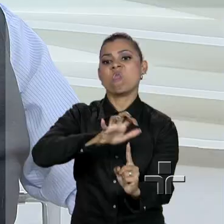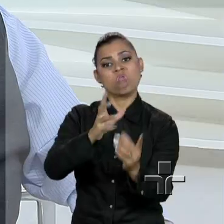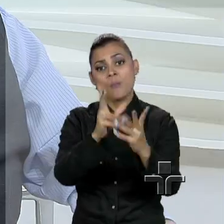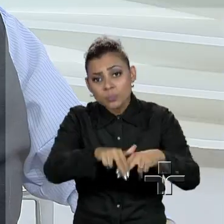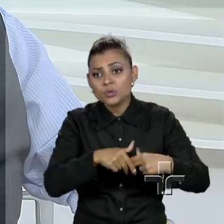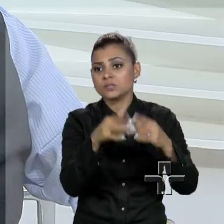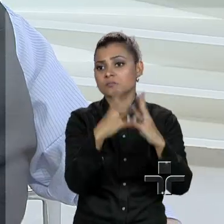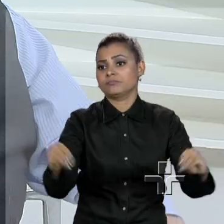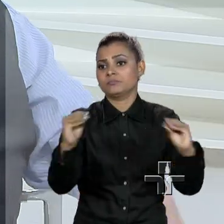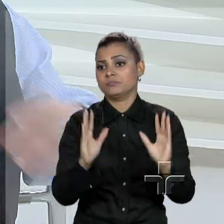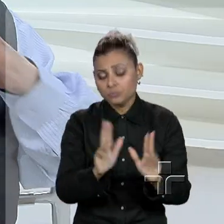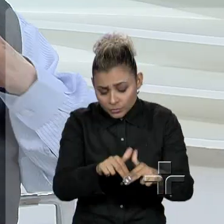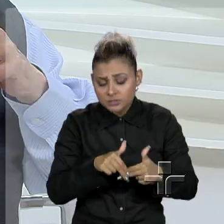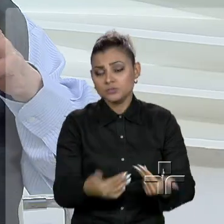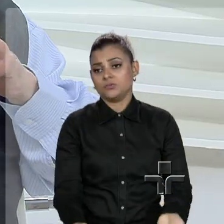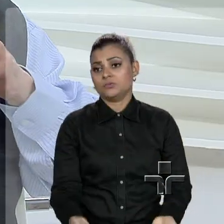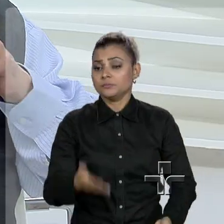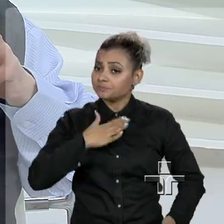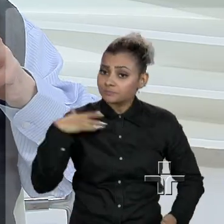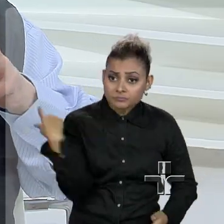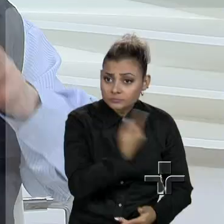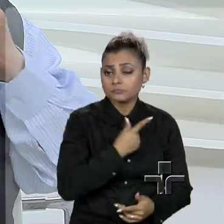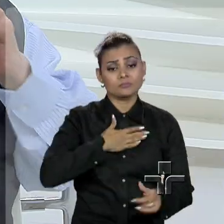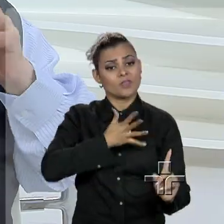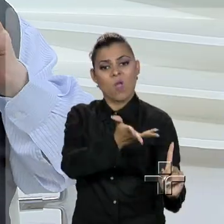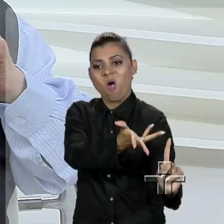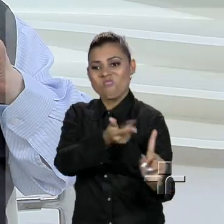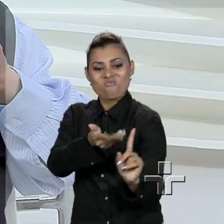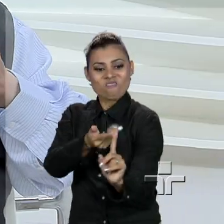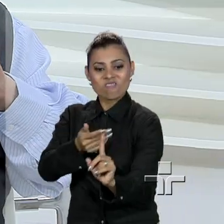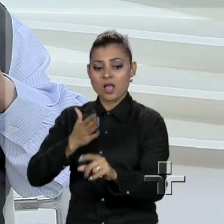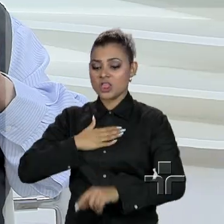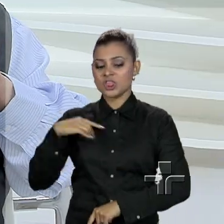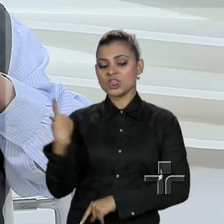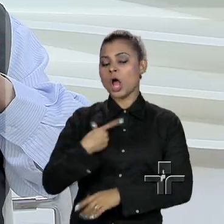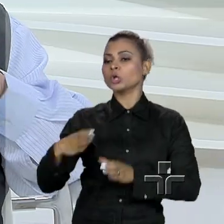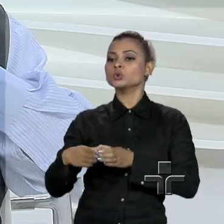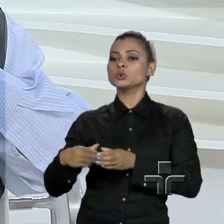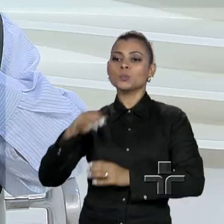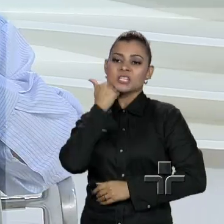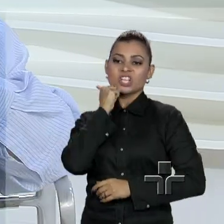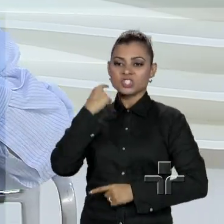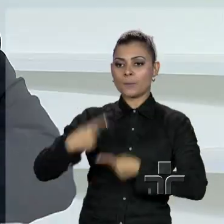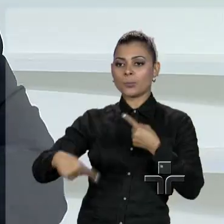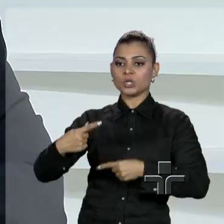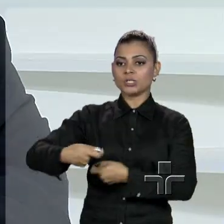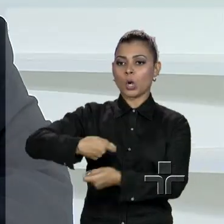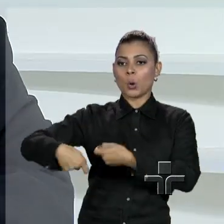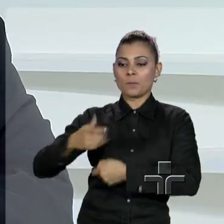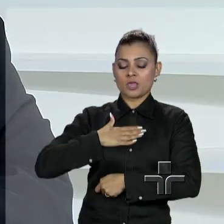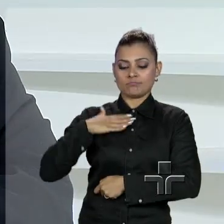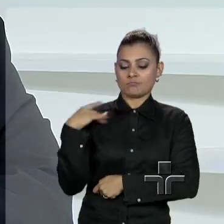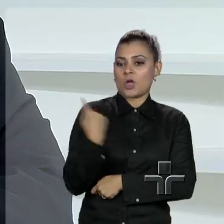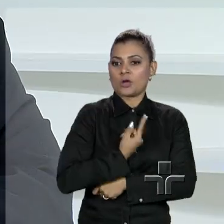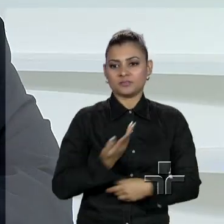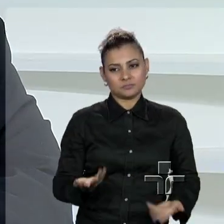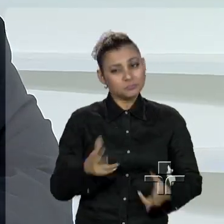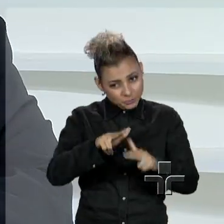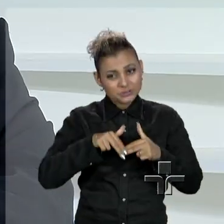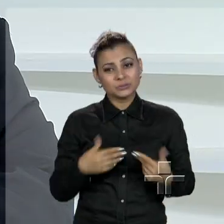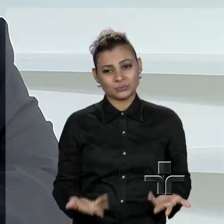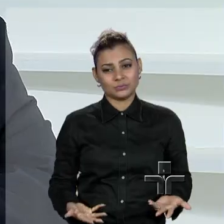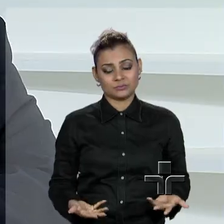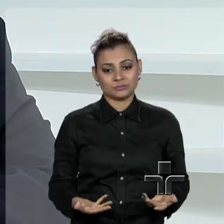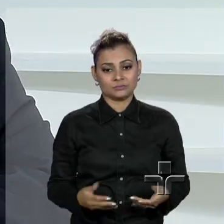verdade. Que convencemos a sociedade que somos cientistas. Ministro,